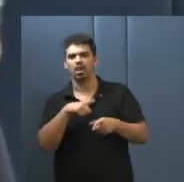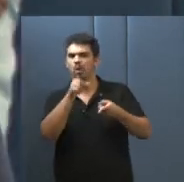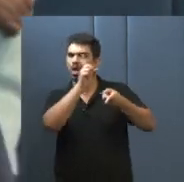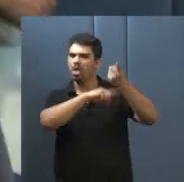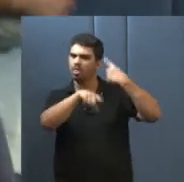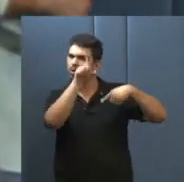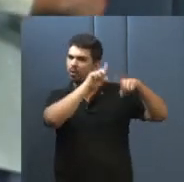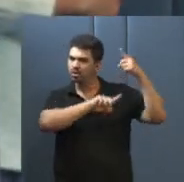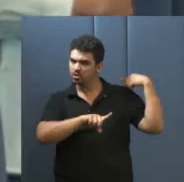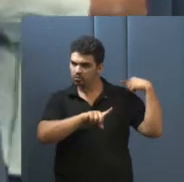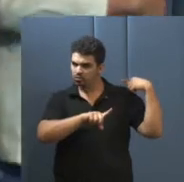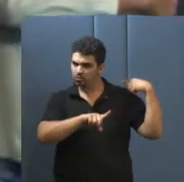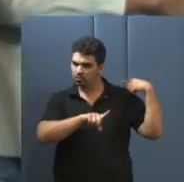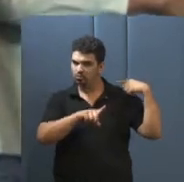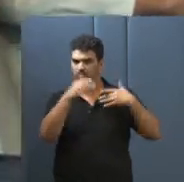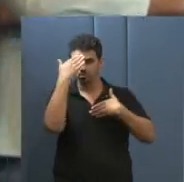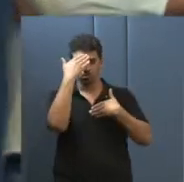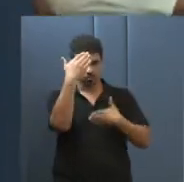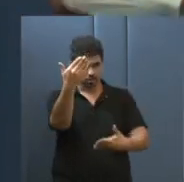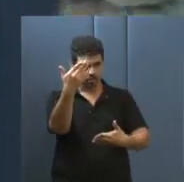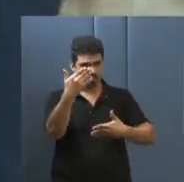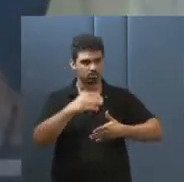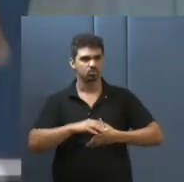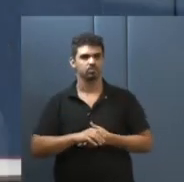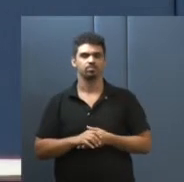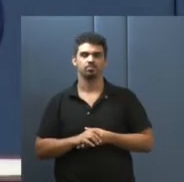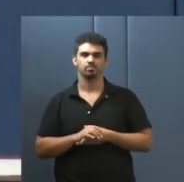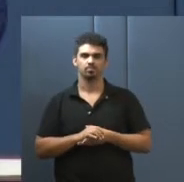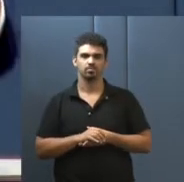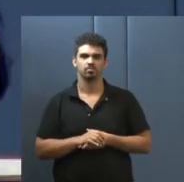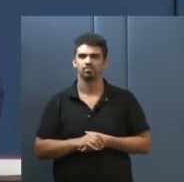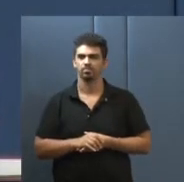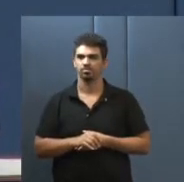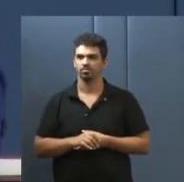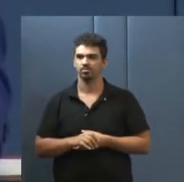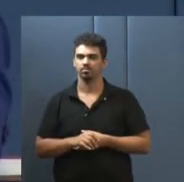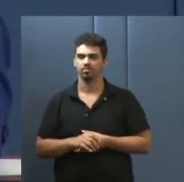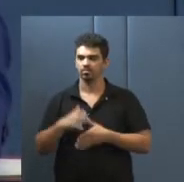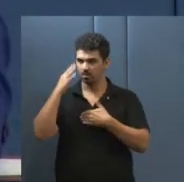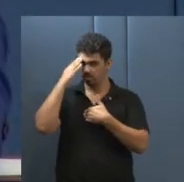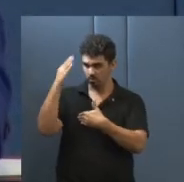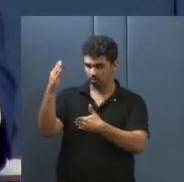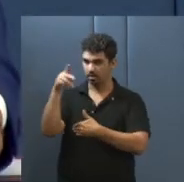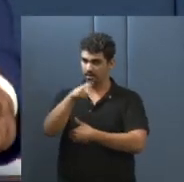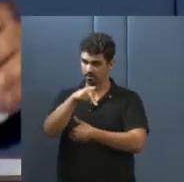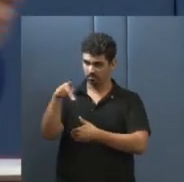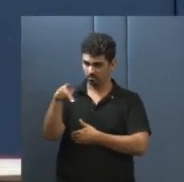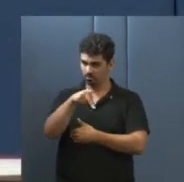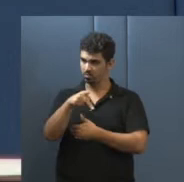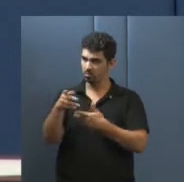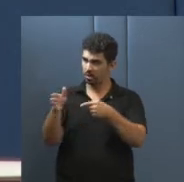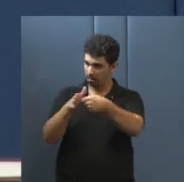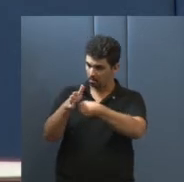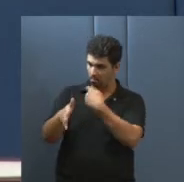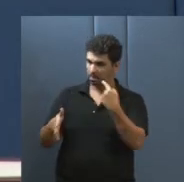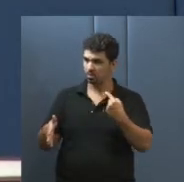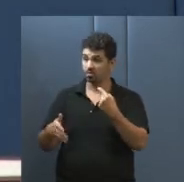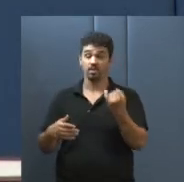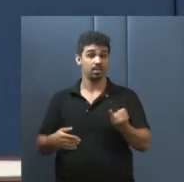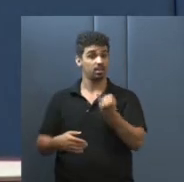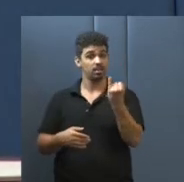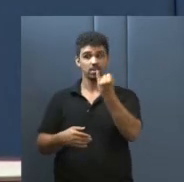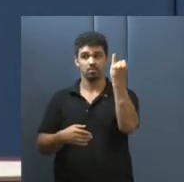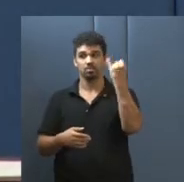retroativo? Muito obrigado. Sou obrigado pela sua pergunta. Acho que é importante que a gente possa pegar